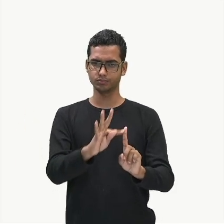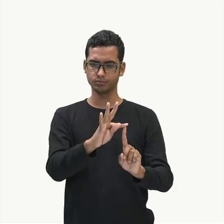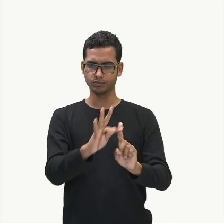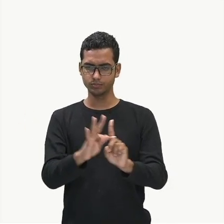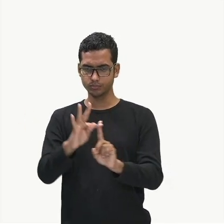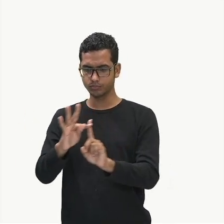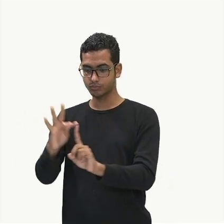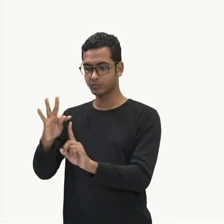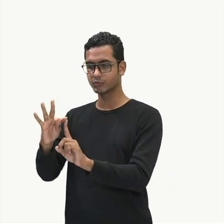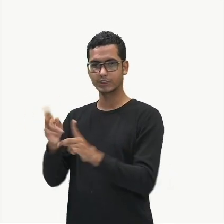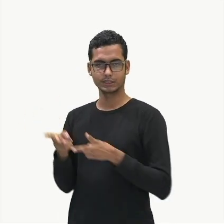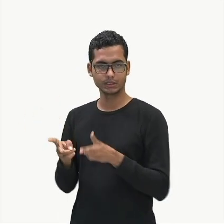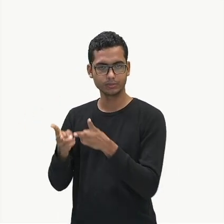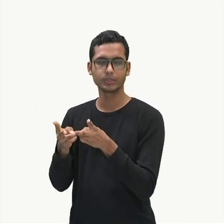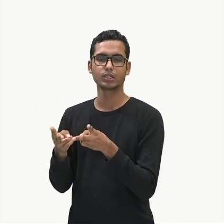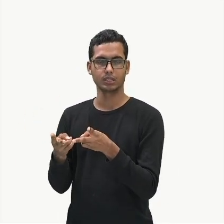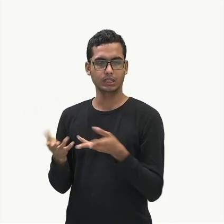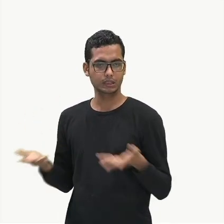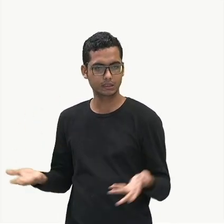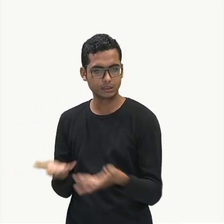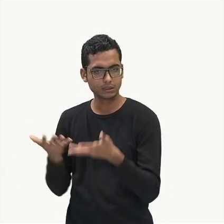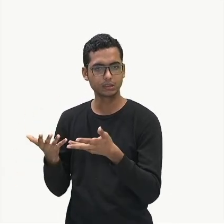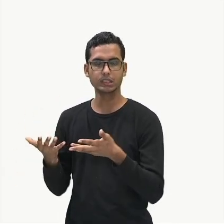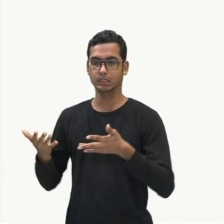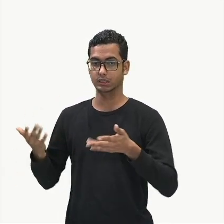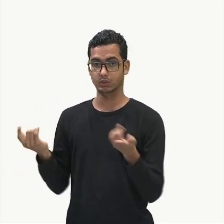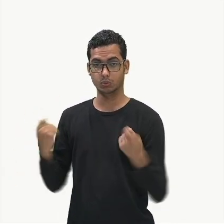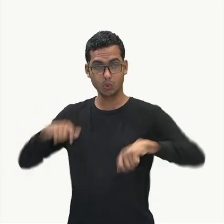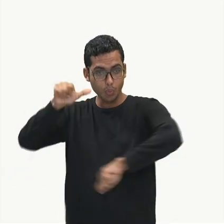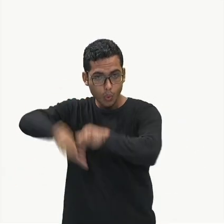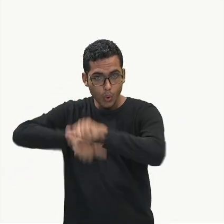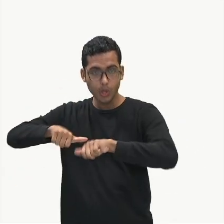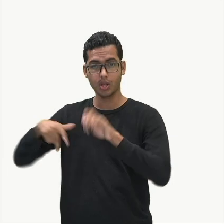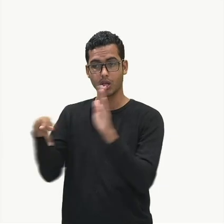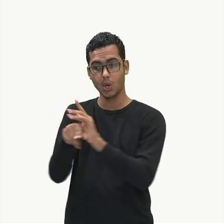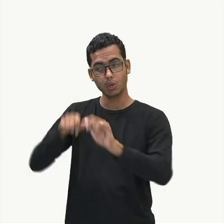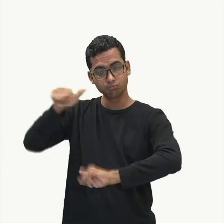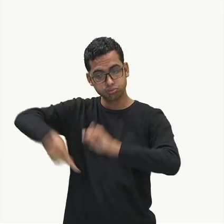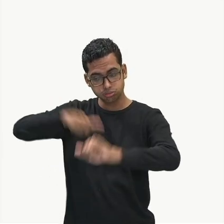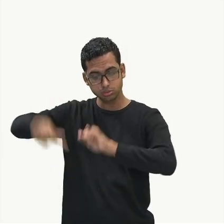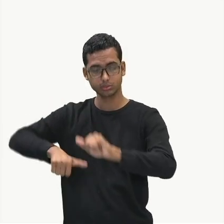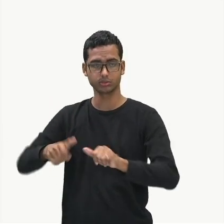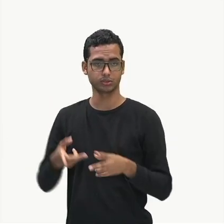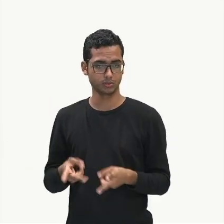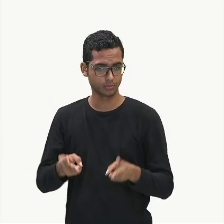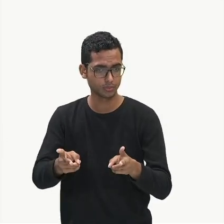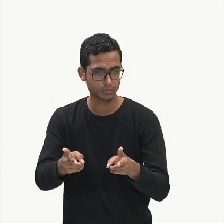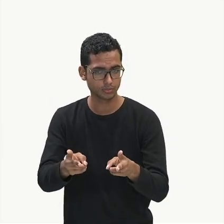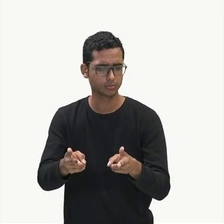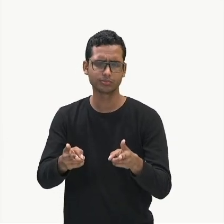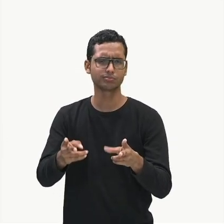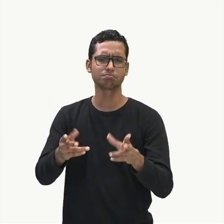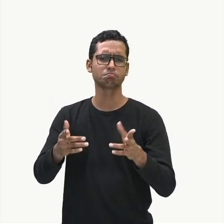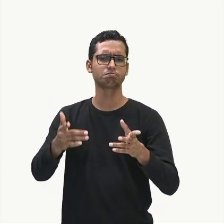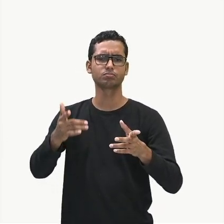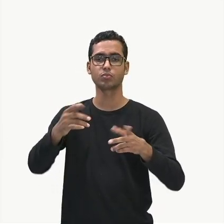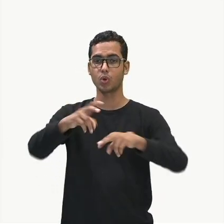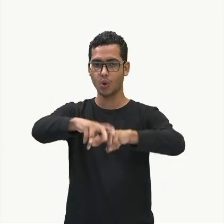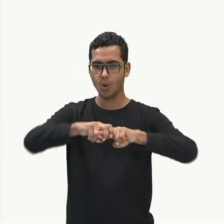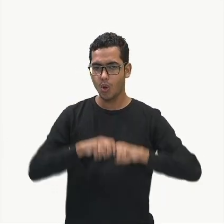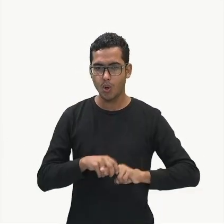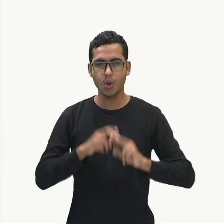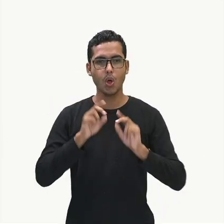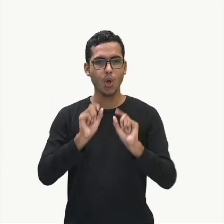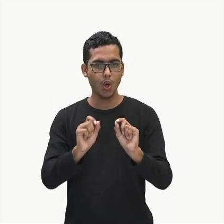um fator que pode alterar, né, a velocidade das reações químicas. Porque aumenta